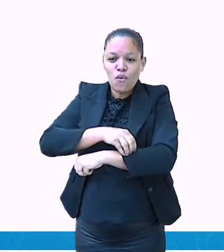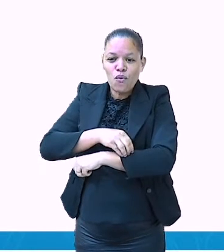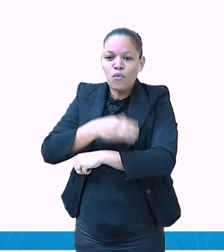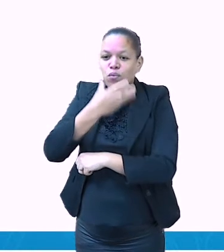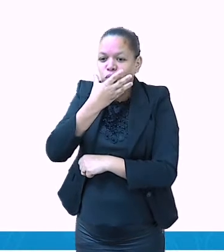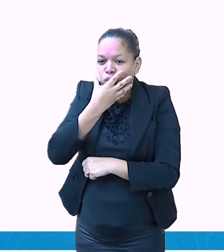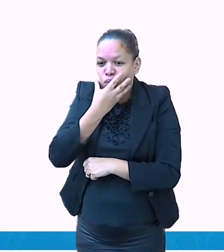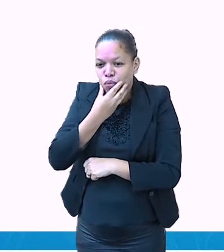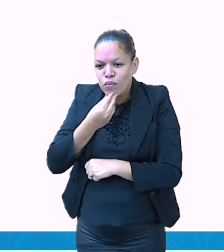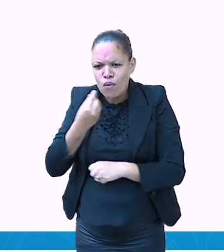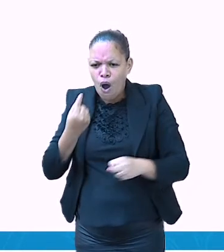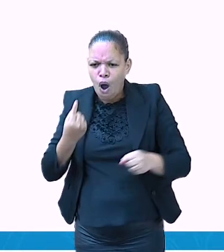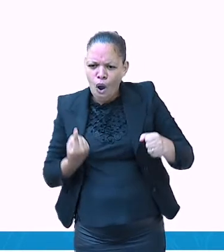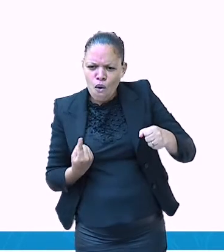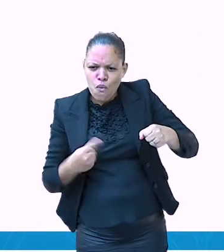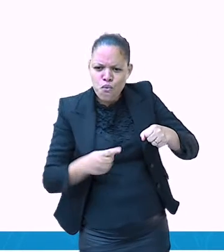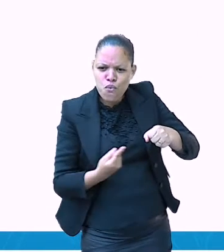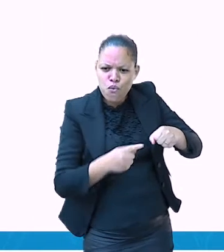acontece a fecundação.